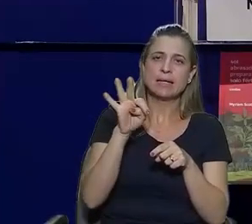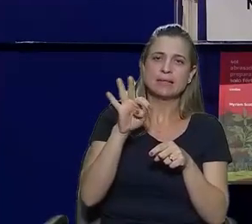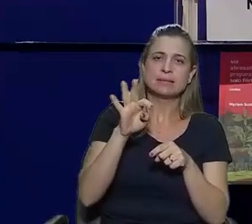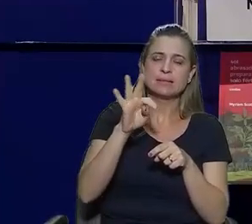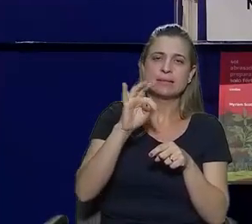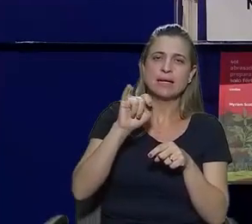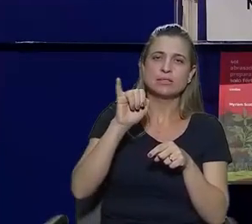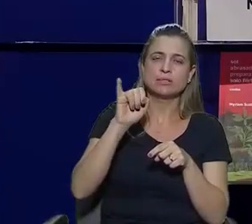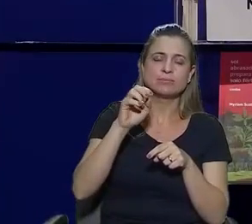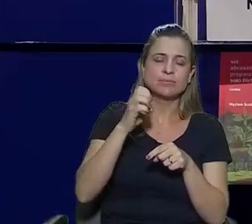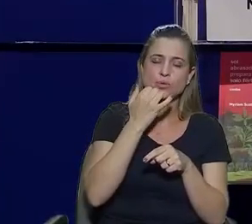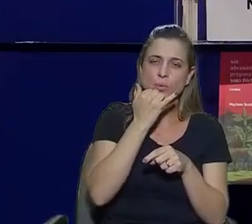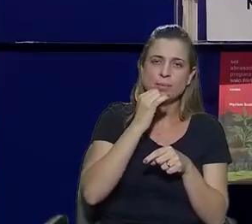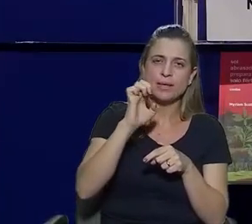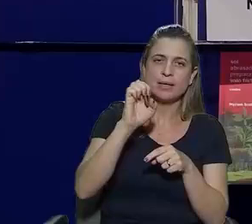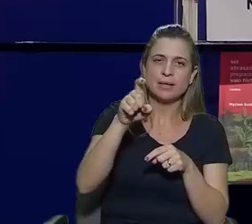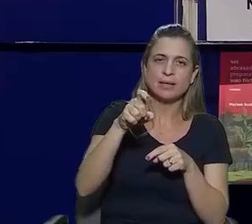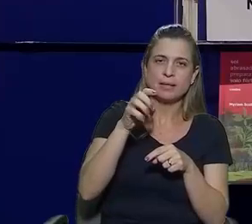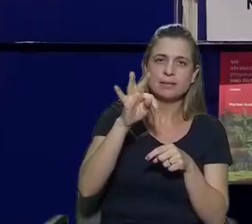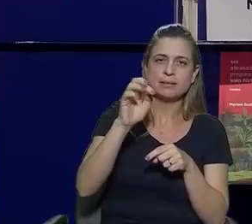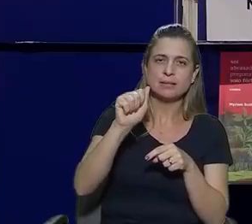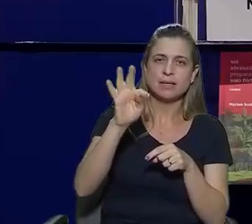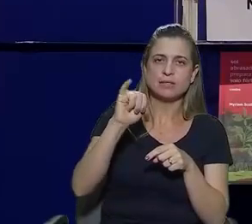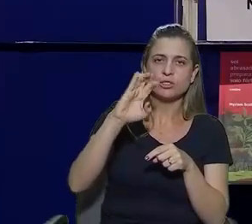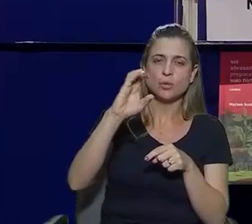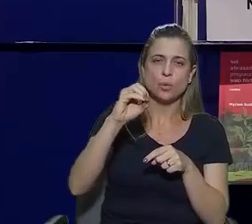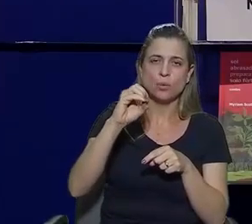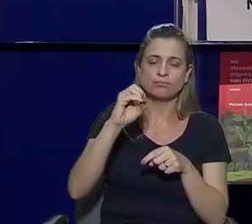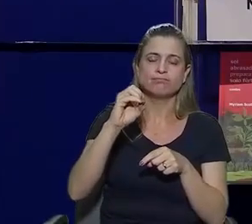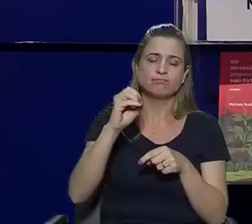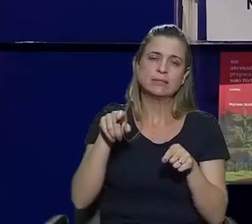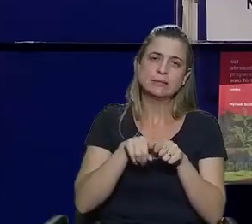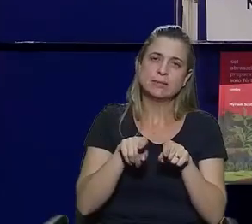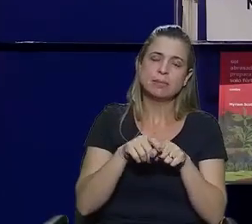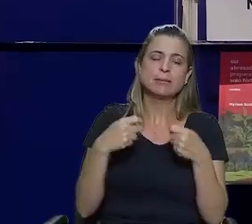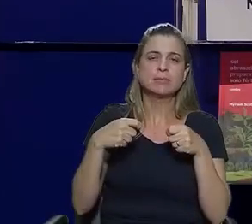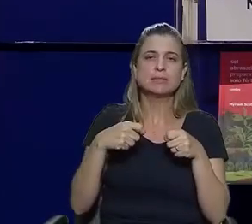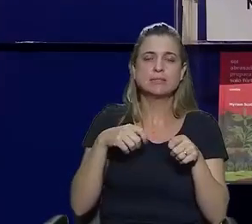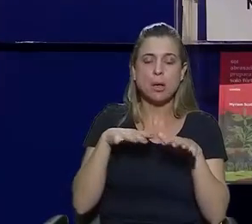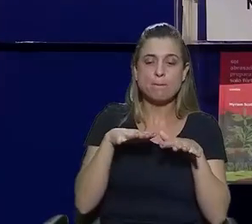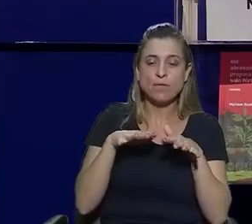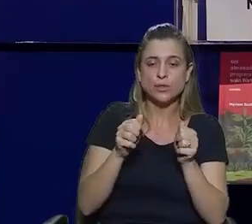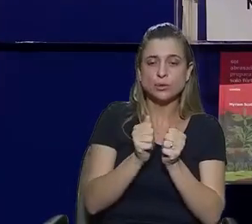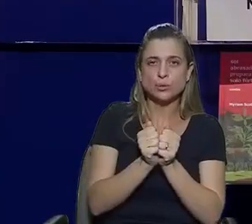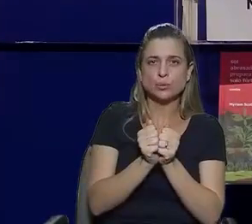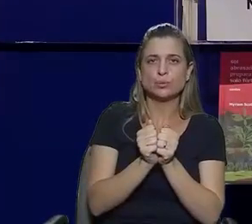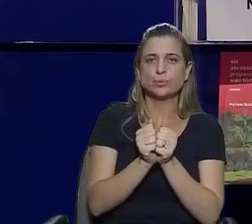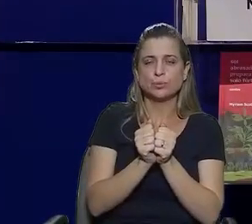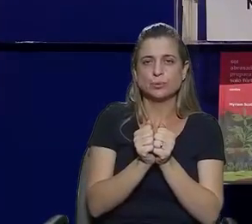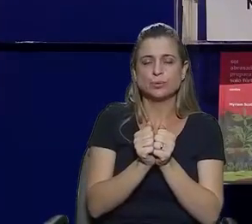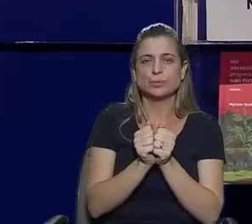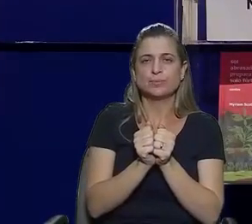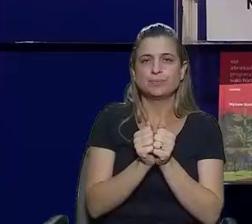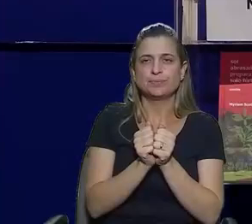não se mexe. É preciso estar comovido, mas o comover é se mover com alguém, né? Comover é você mover-se